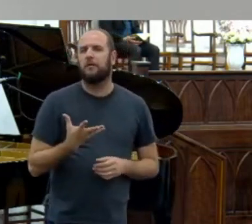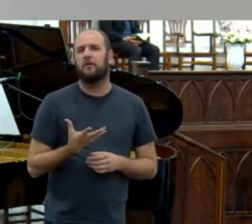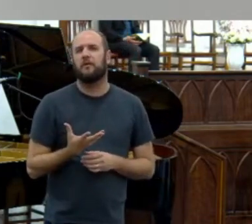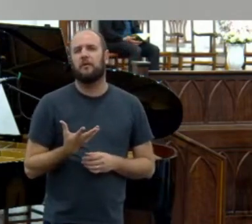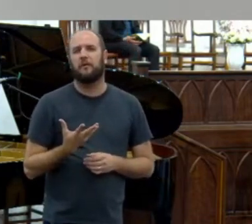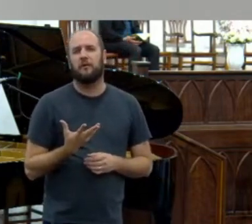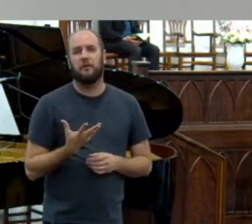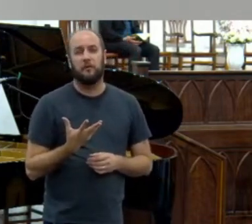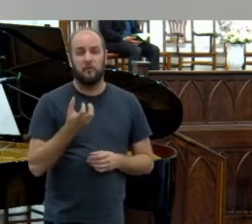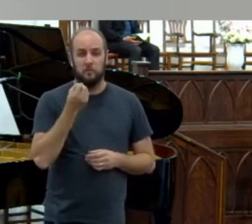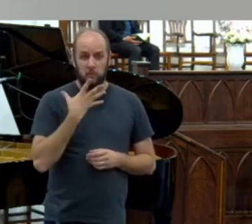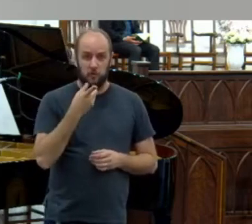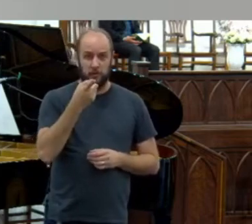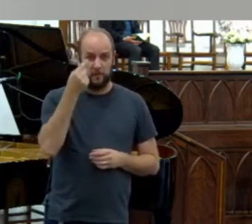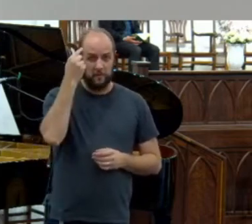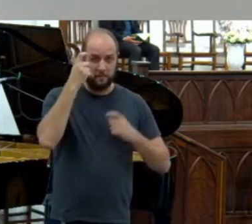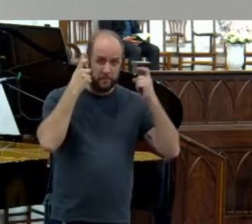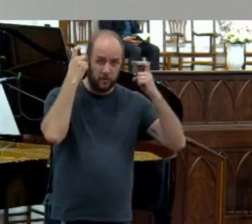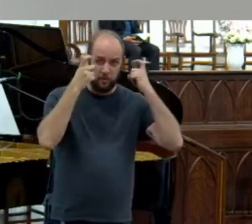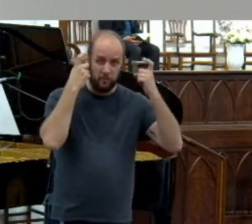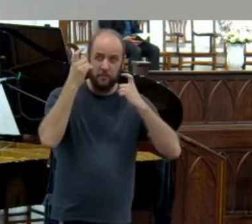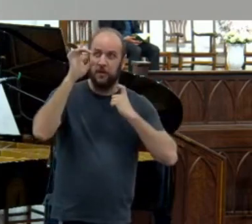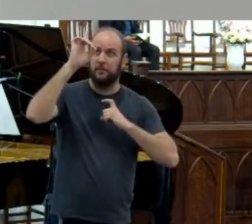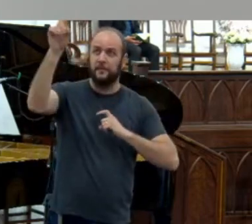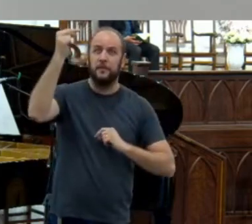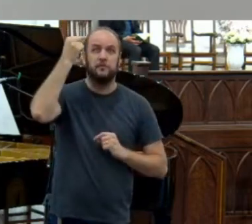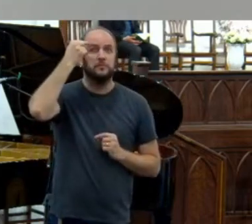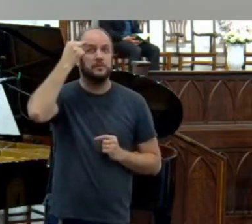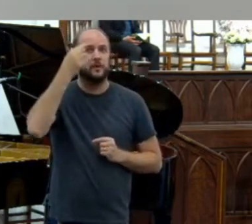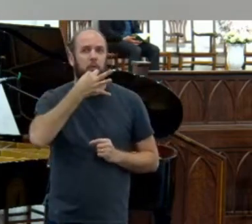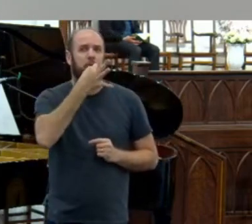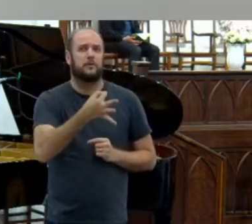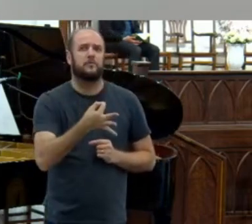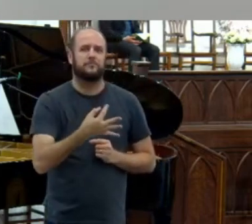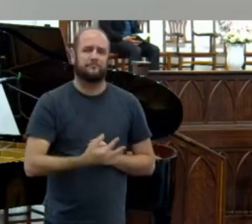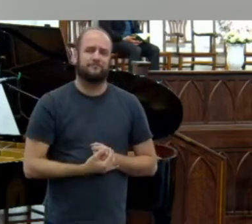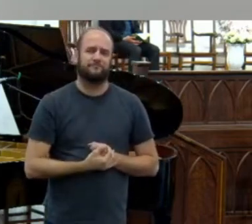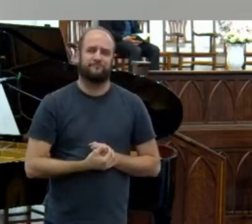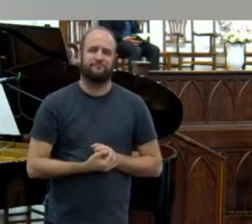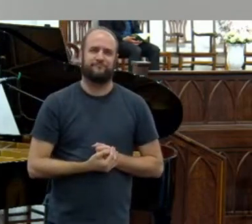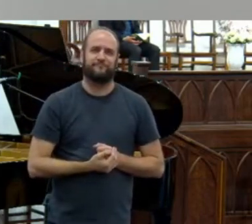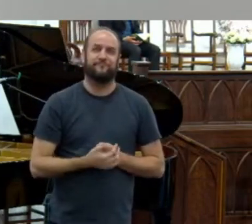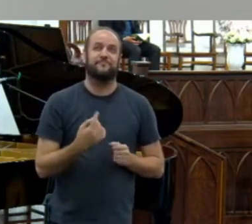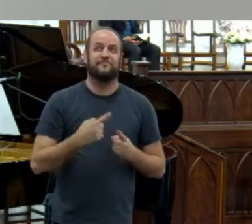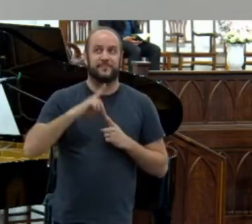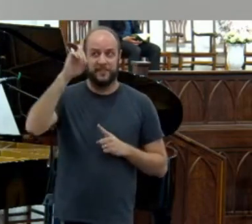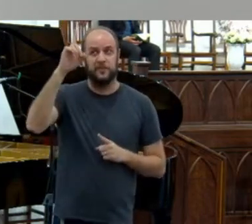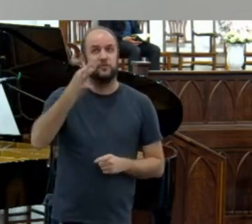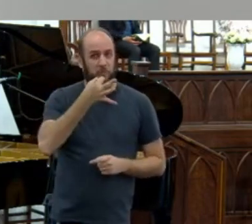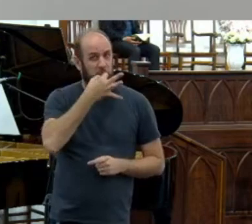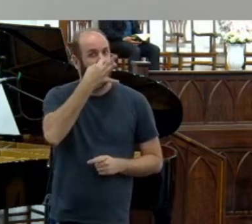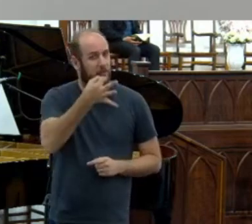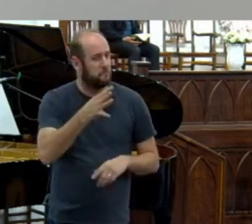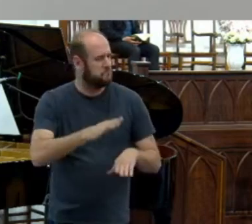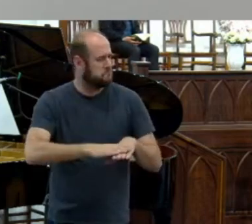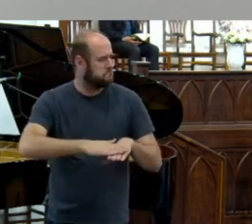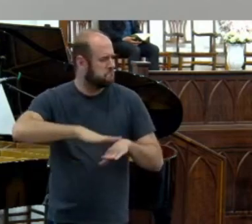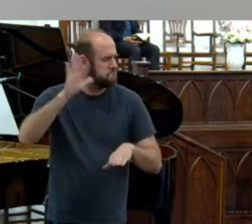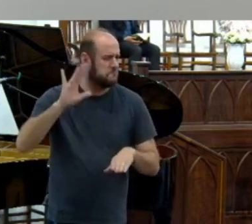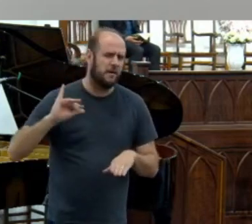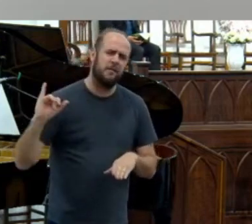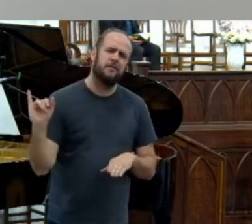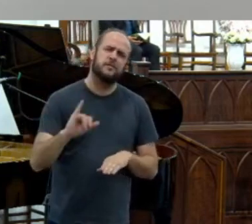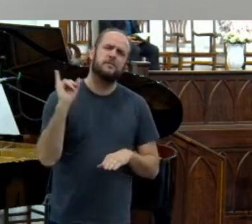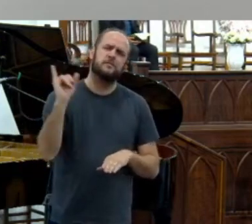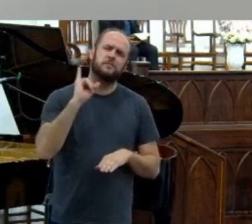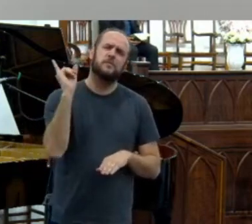Acharia bom se vocês se preocupassem com o que Deus pensa de vocês. O que Deus pensa de vocês é a coisa mais importante que